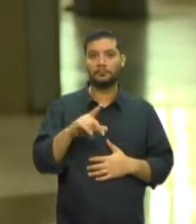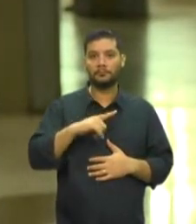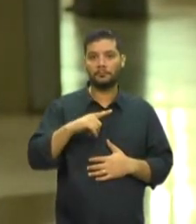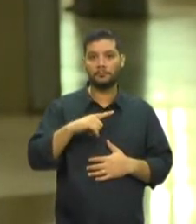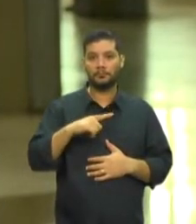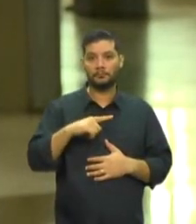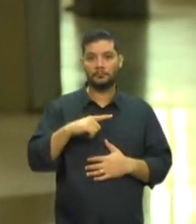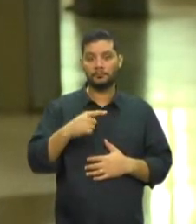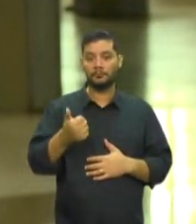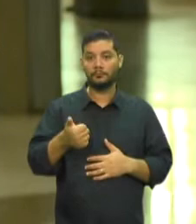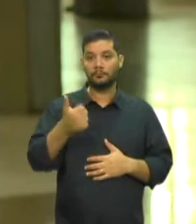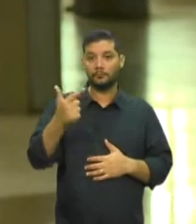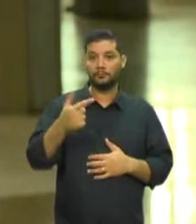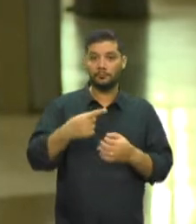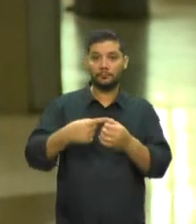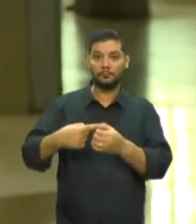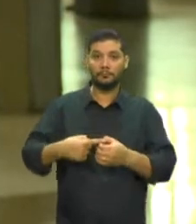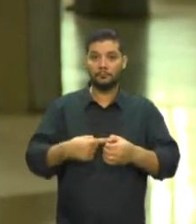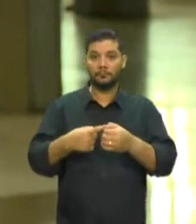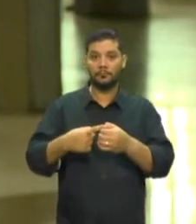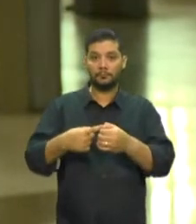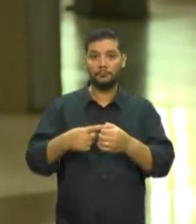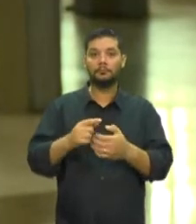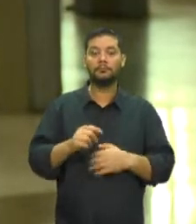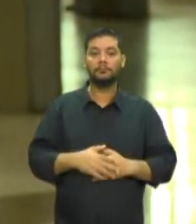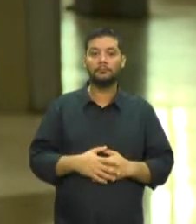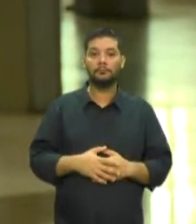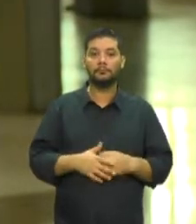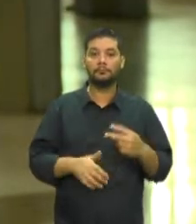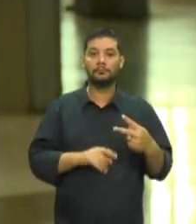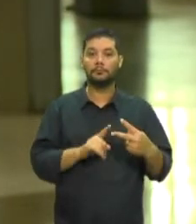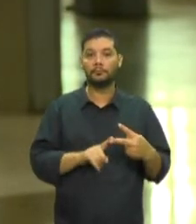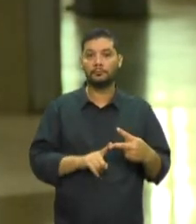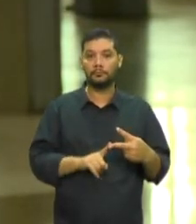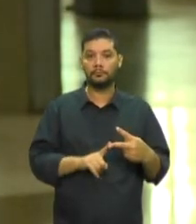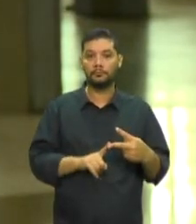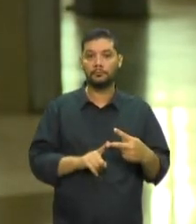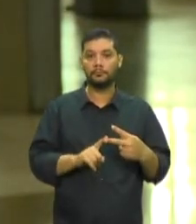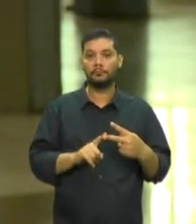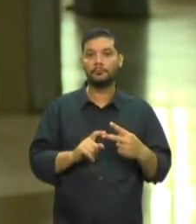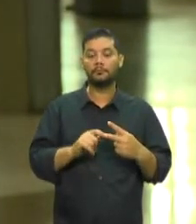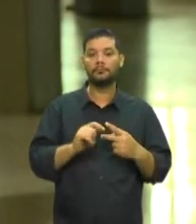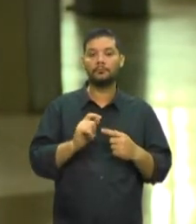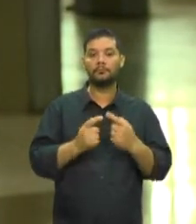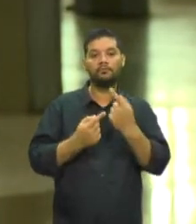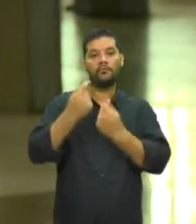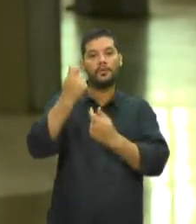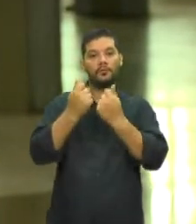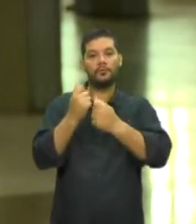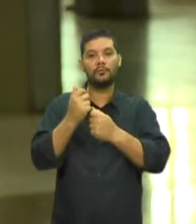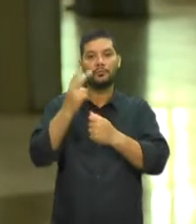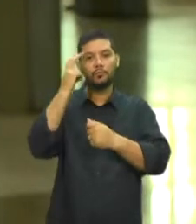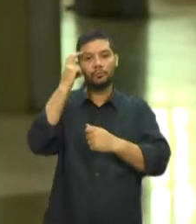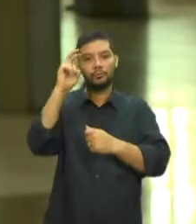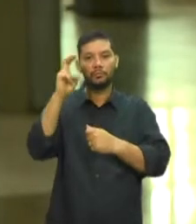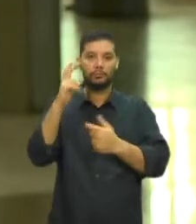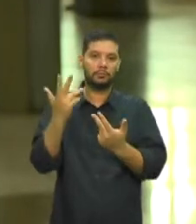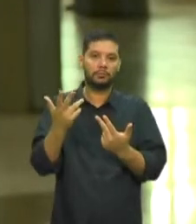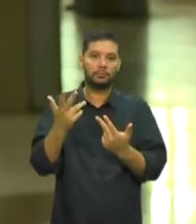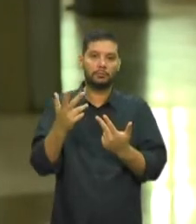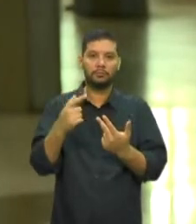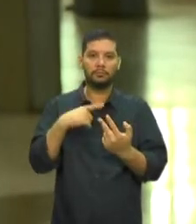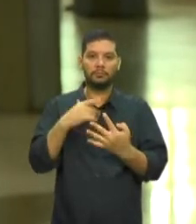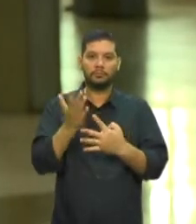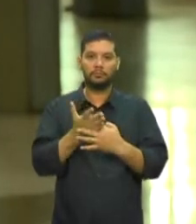a sede do evento vai ser em Itapipoca. O segundo produto é um festival cultural, né, que envolve quatro